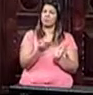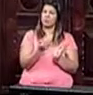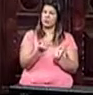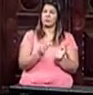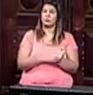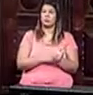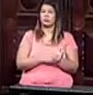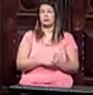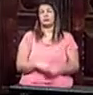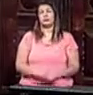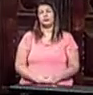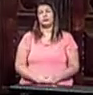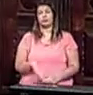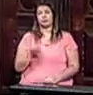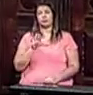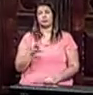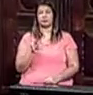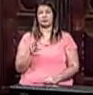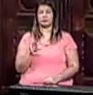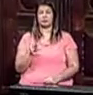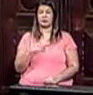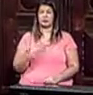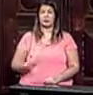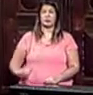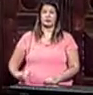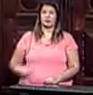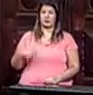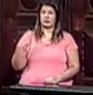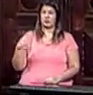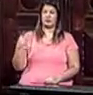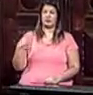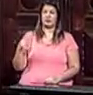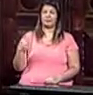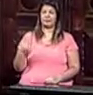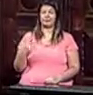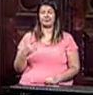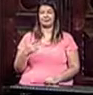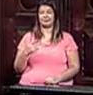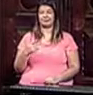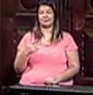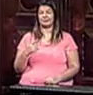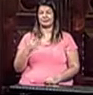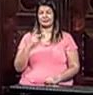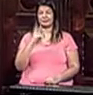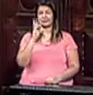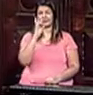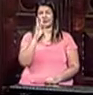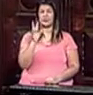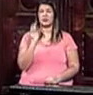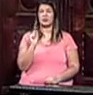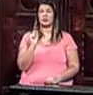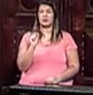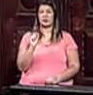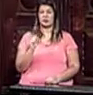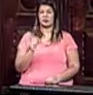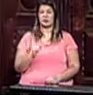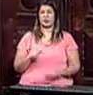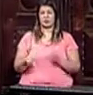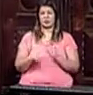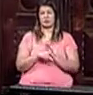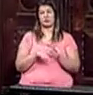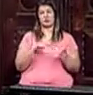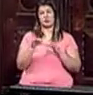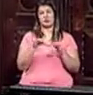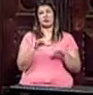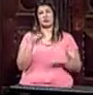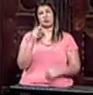Então, mas é um governo do samba na nota só, ele só vê a questão do PL